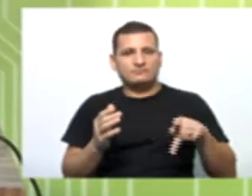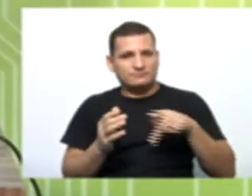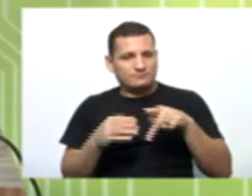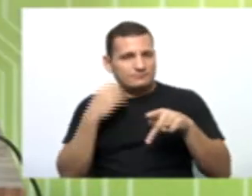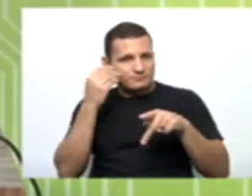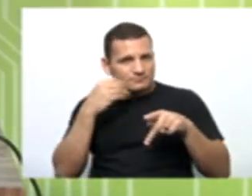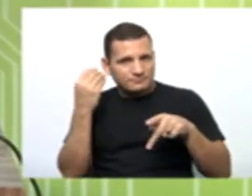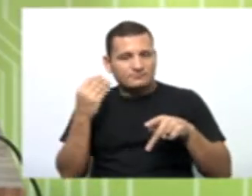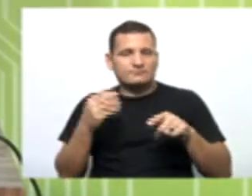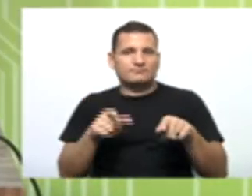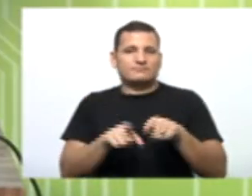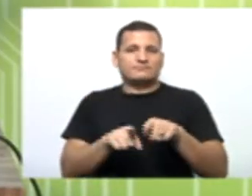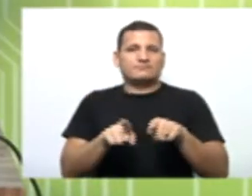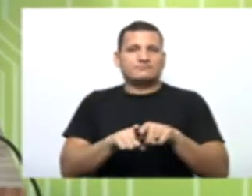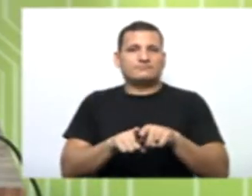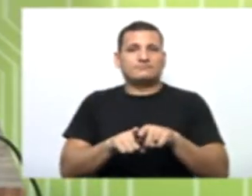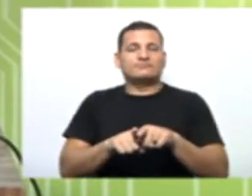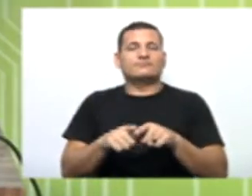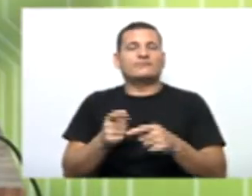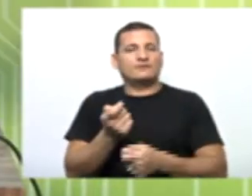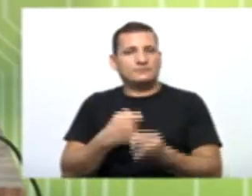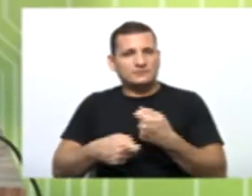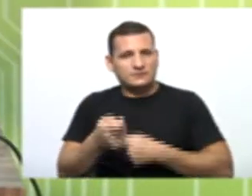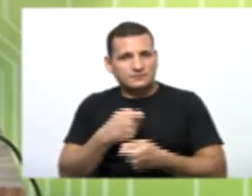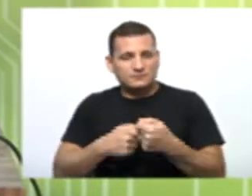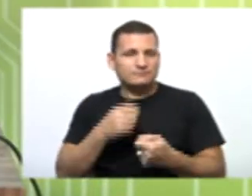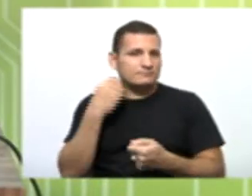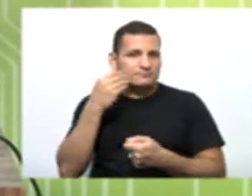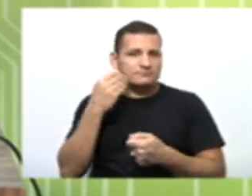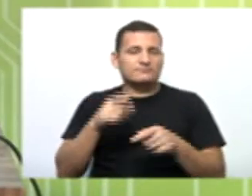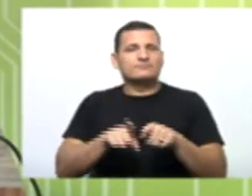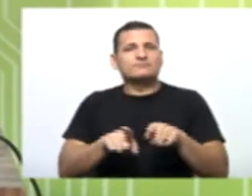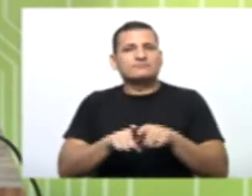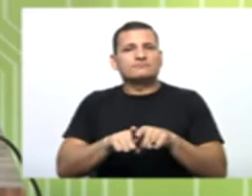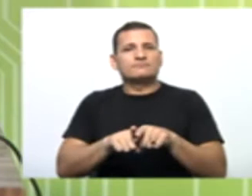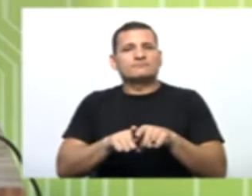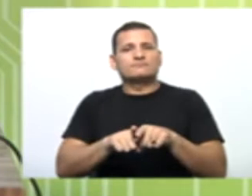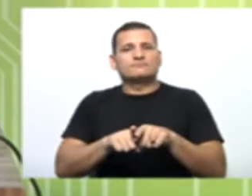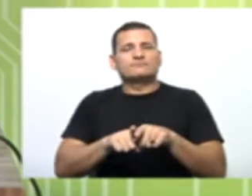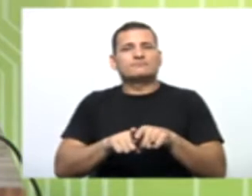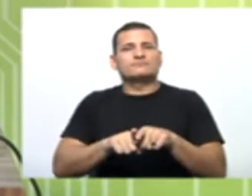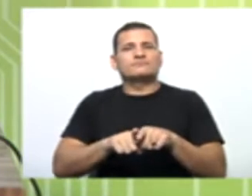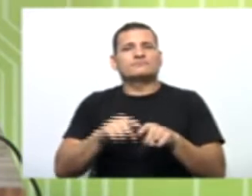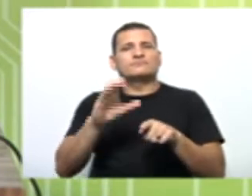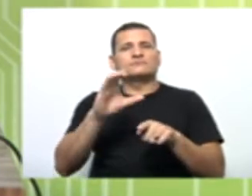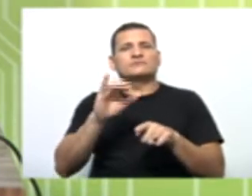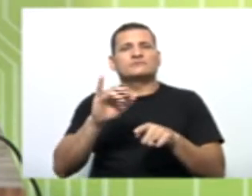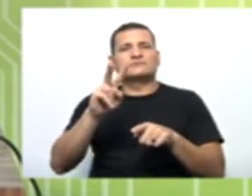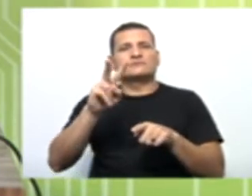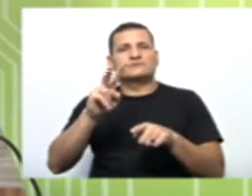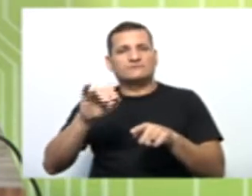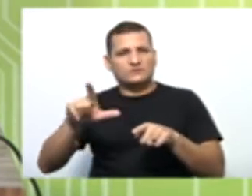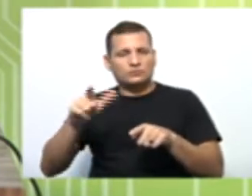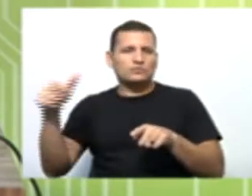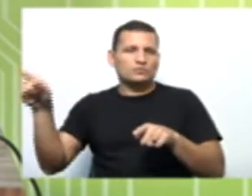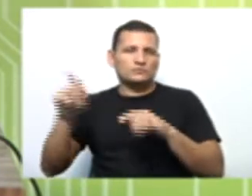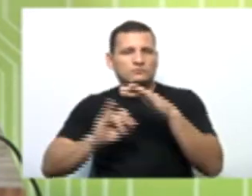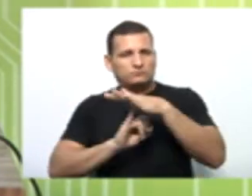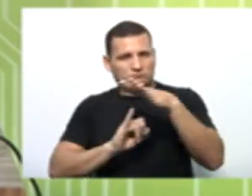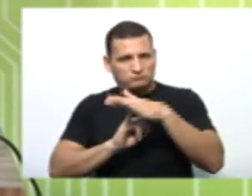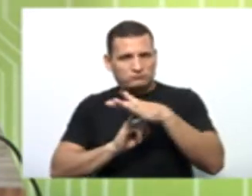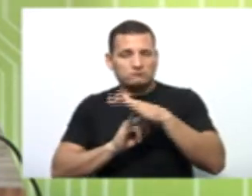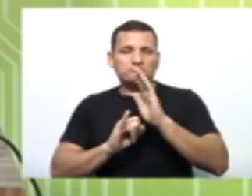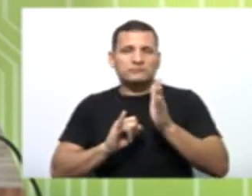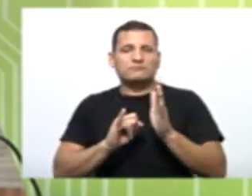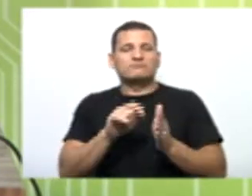também tive uma experiência na gestão e tive uma experiência na sociedade civil, experiências essas que foram fundamentais para a minha